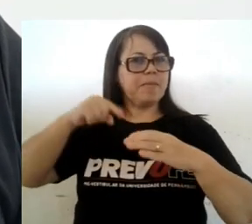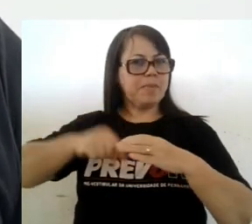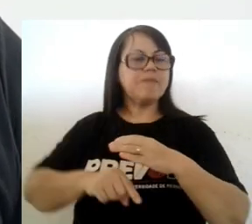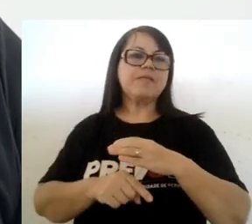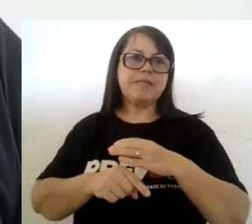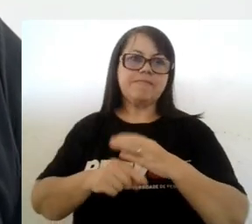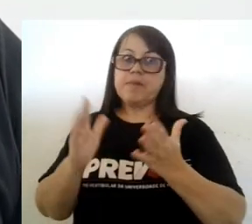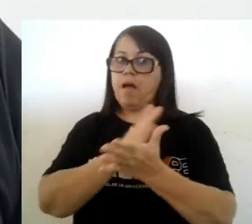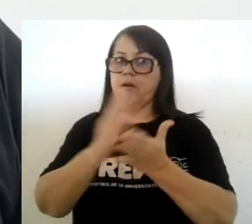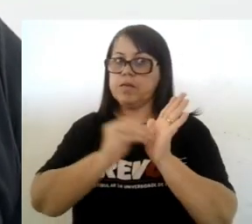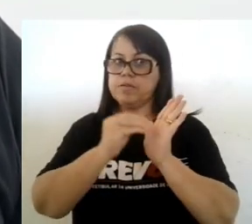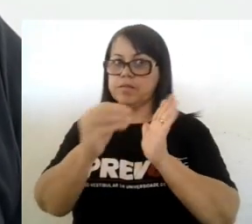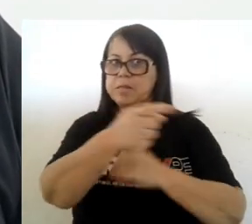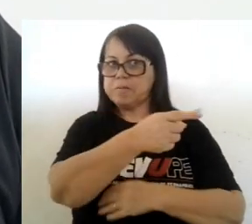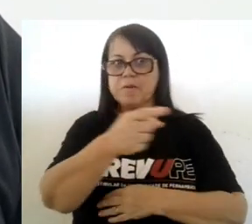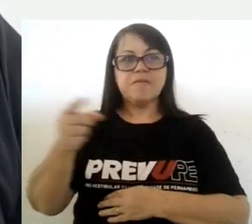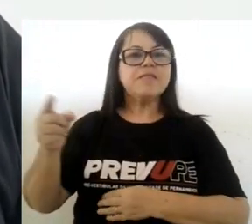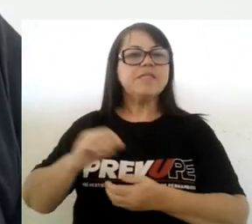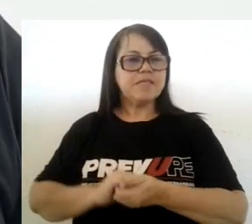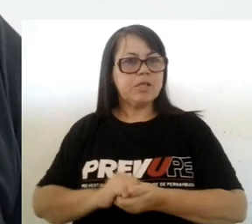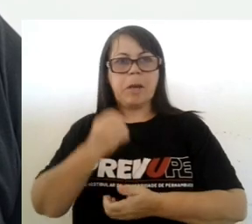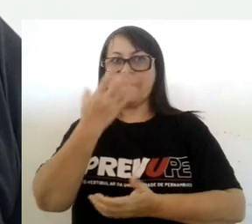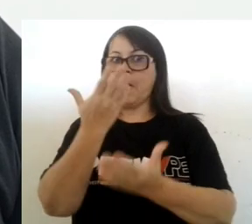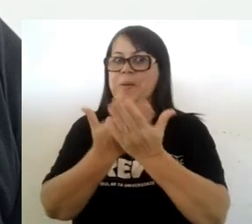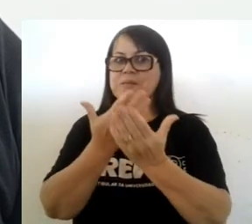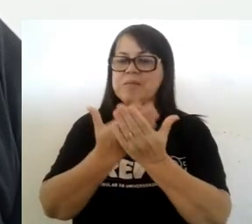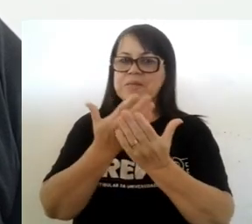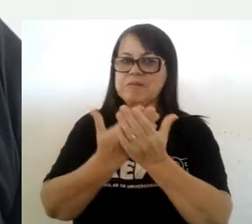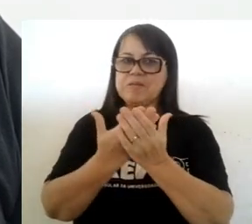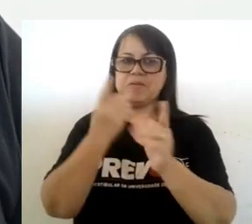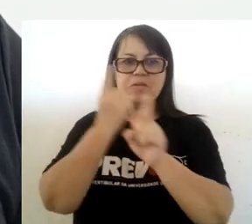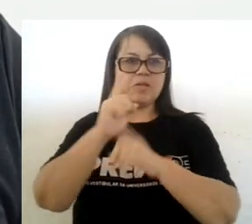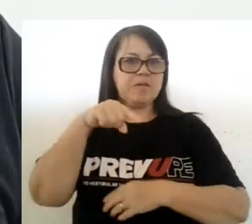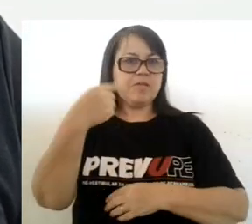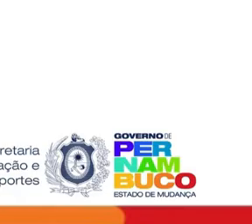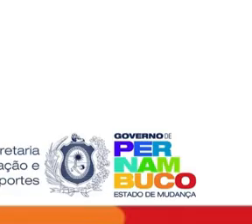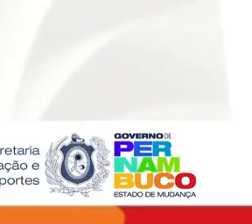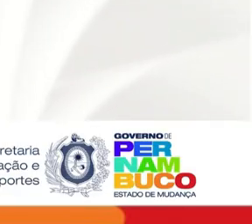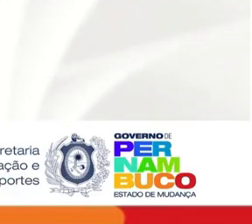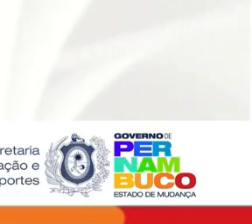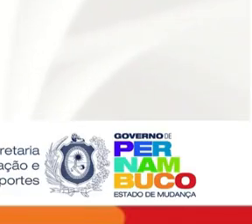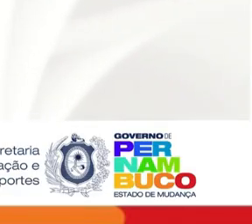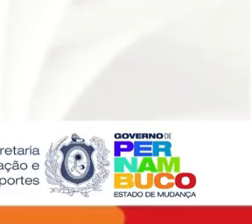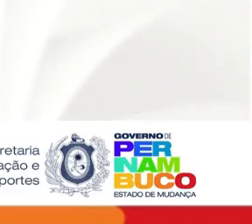algumas dicas que deixo hoje para vocês Bons estudos e até a próxima